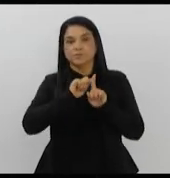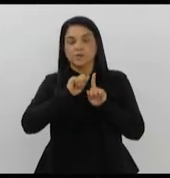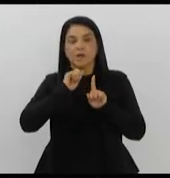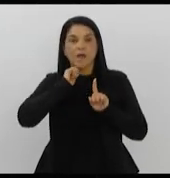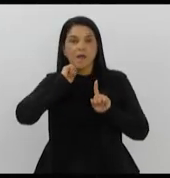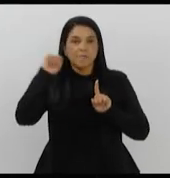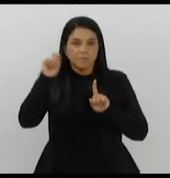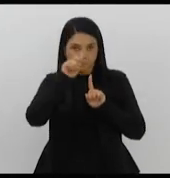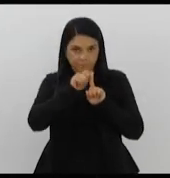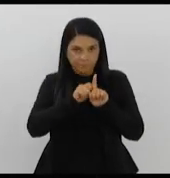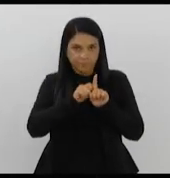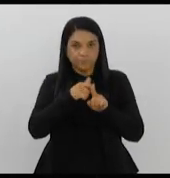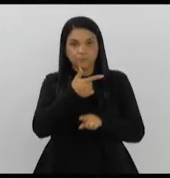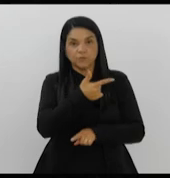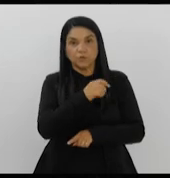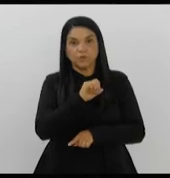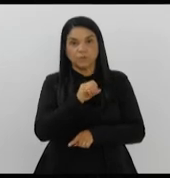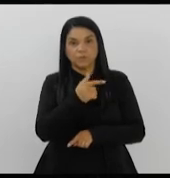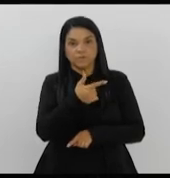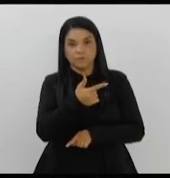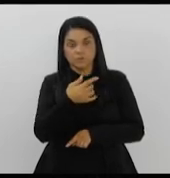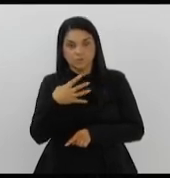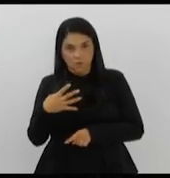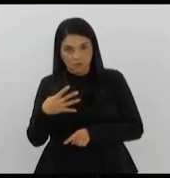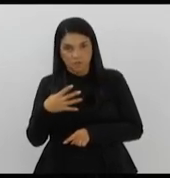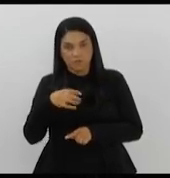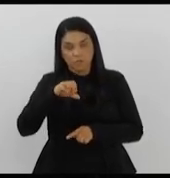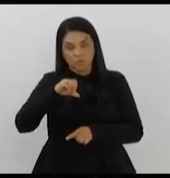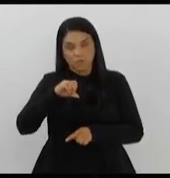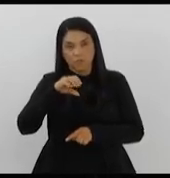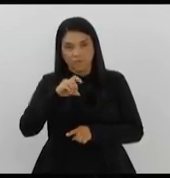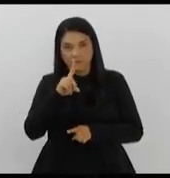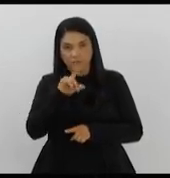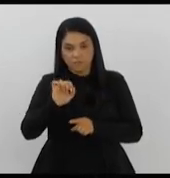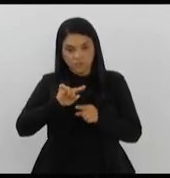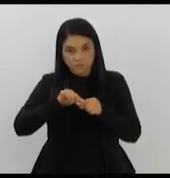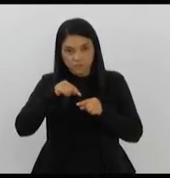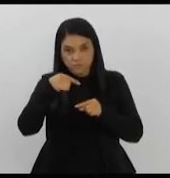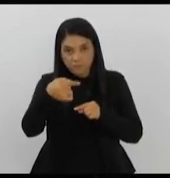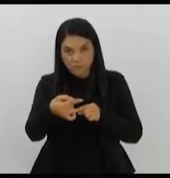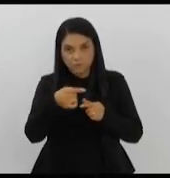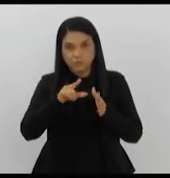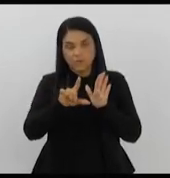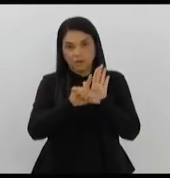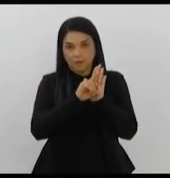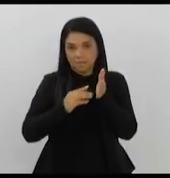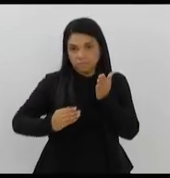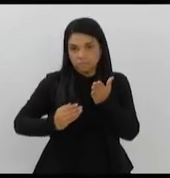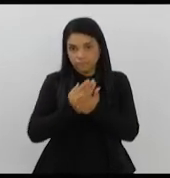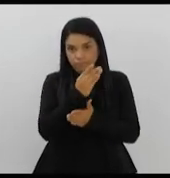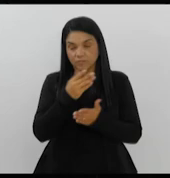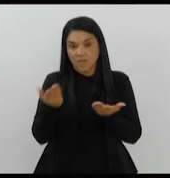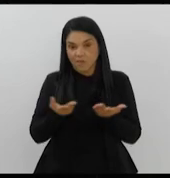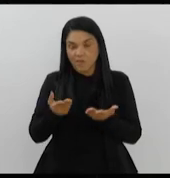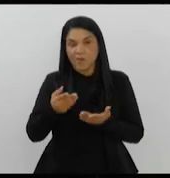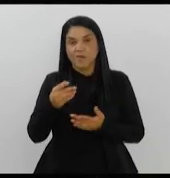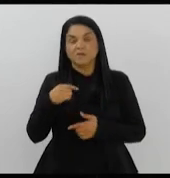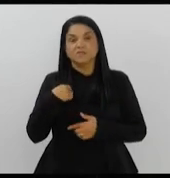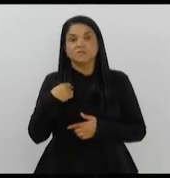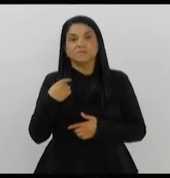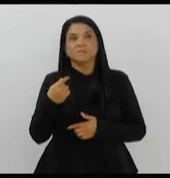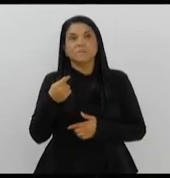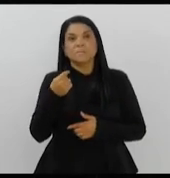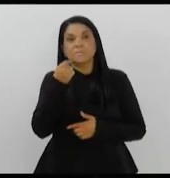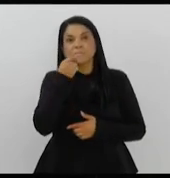2024. Nós estamos chegando em 1º de setembro de